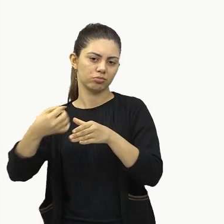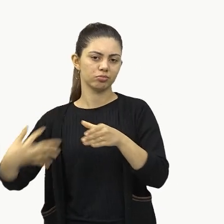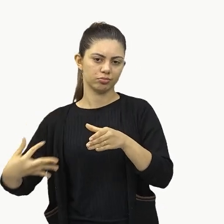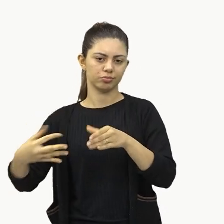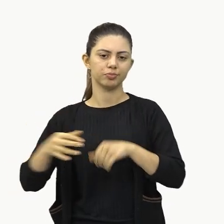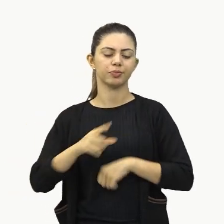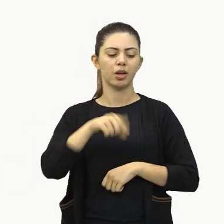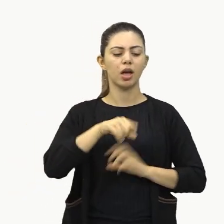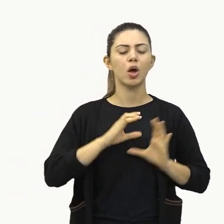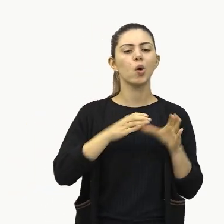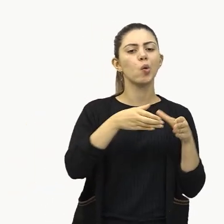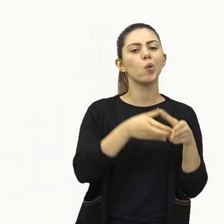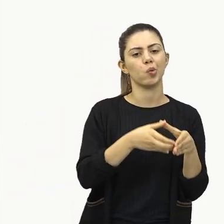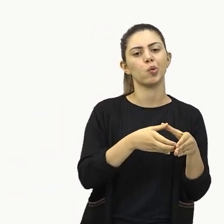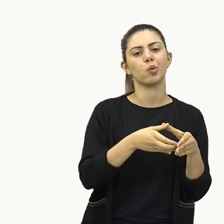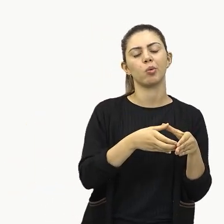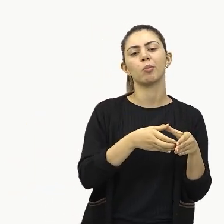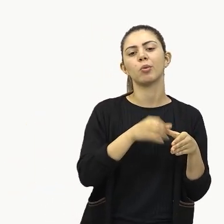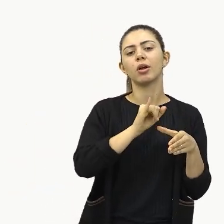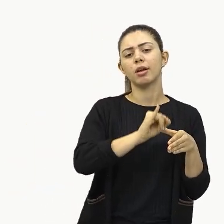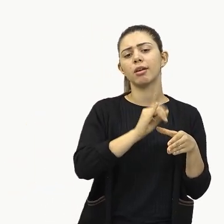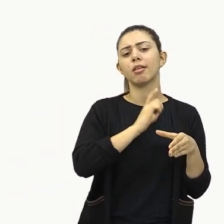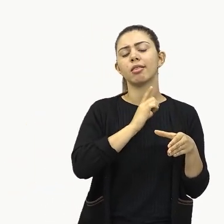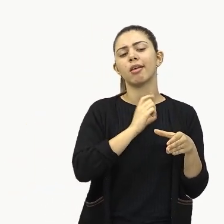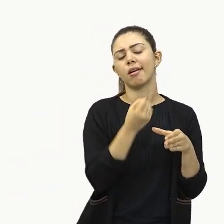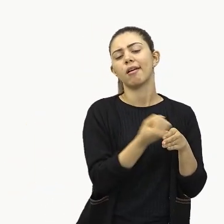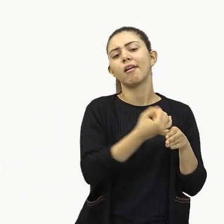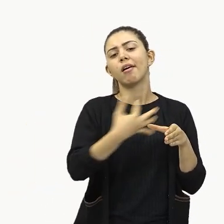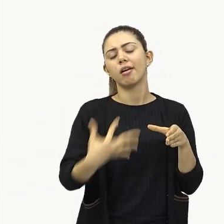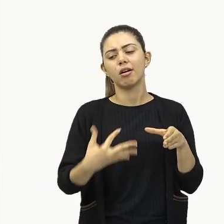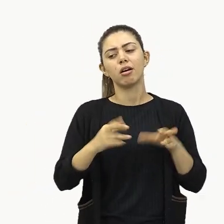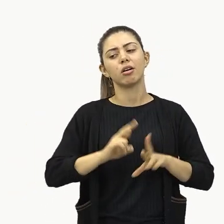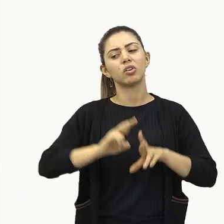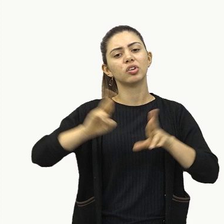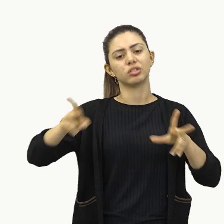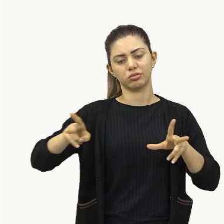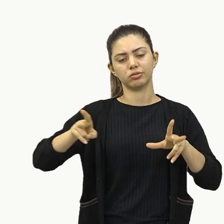Ele é um conjunto à parte, ele é um conjunto separado, porque ele tem